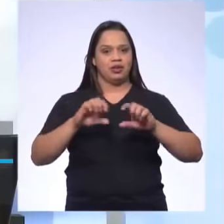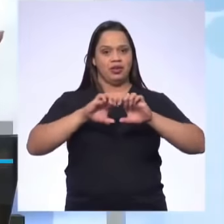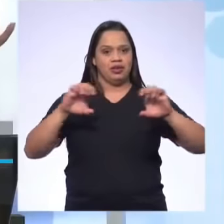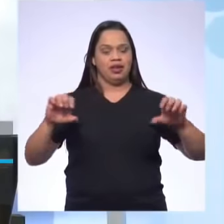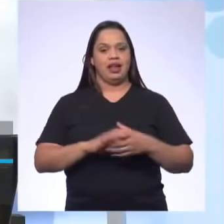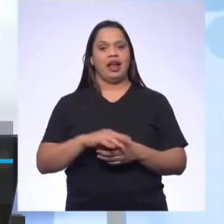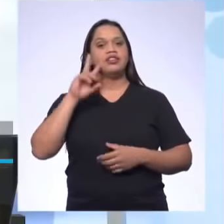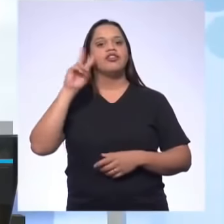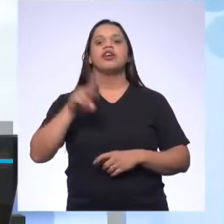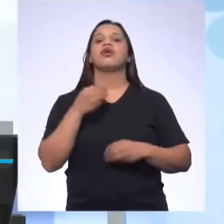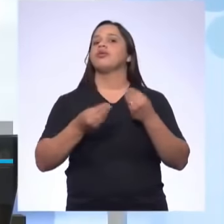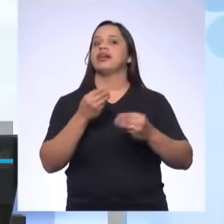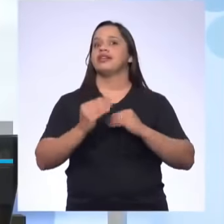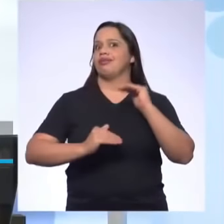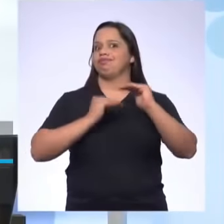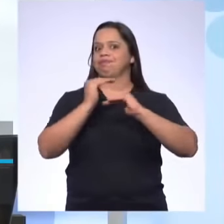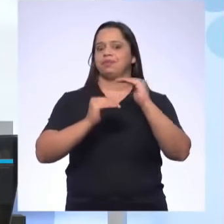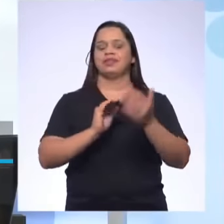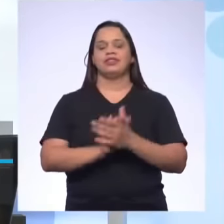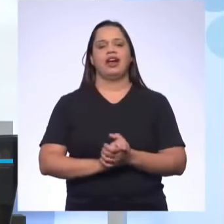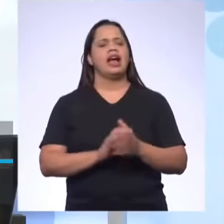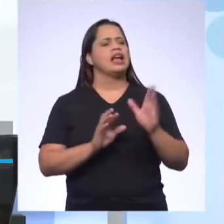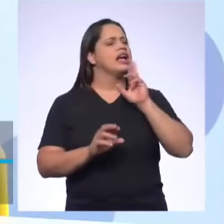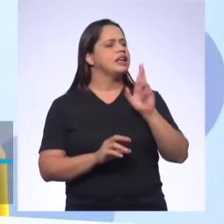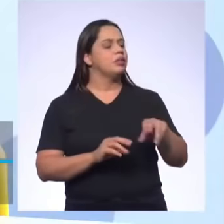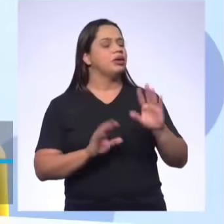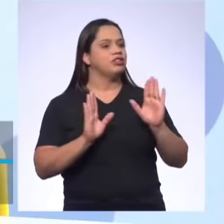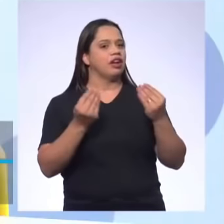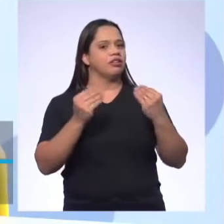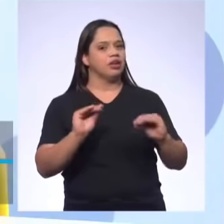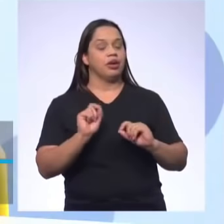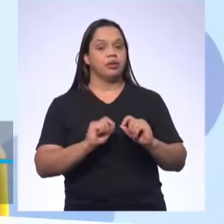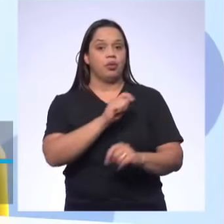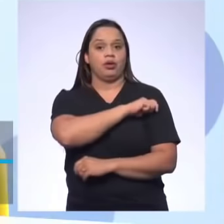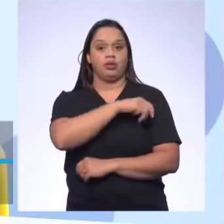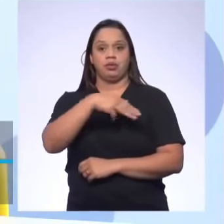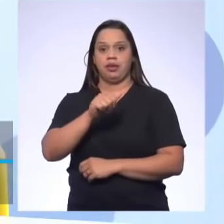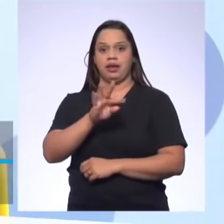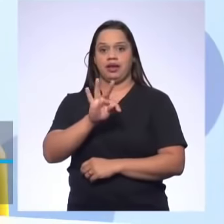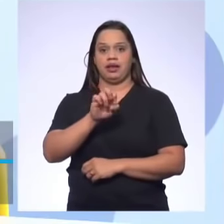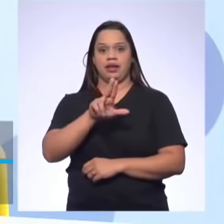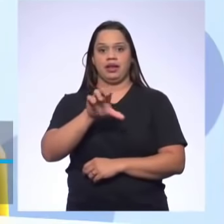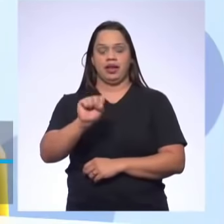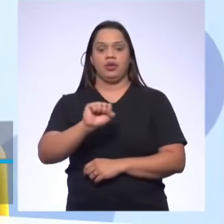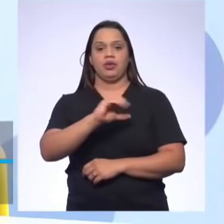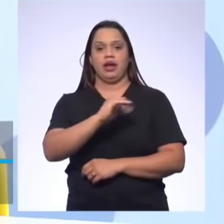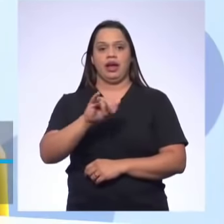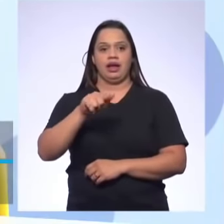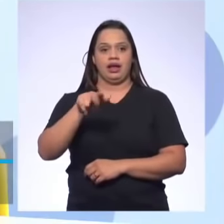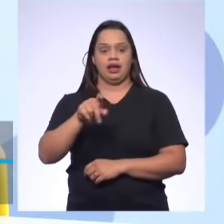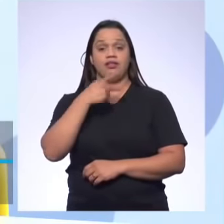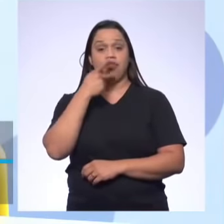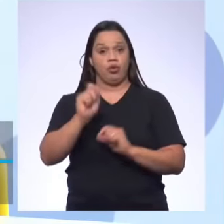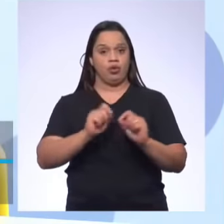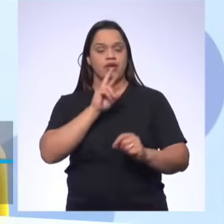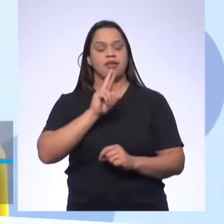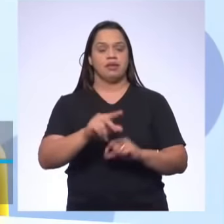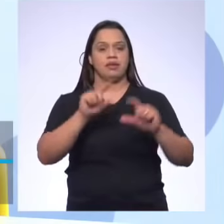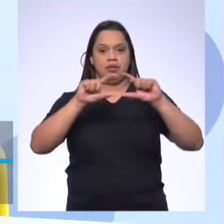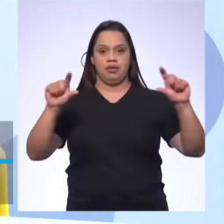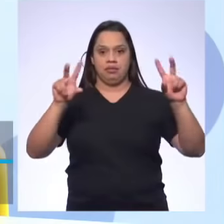eles já estão evoluindo. Quais foram as respostas que eles deram? Vamos lá. O Matheus e o Kaique responderam que o título é Paul's Family Tree e